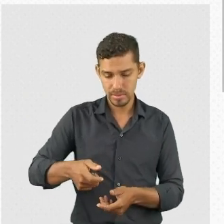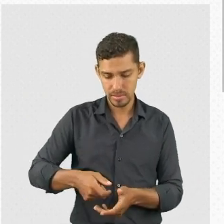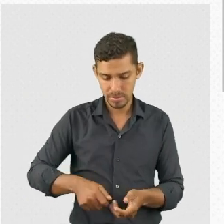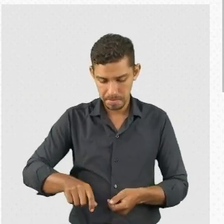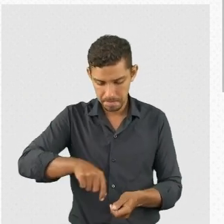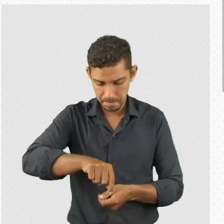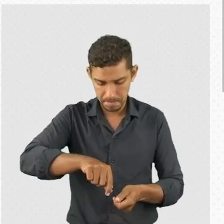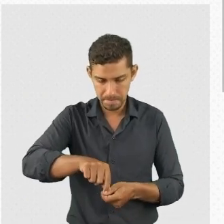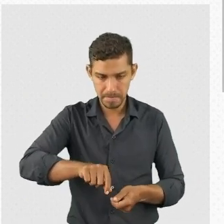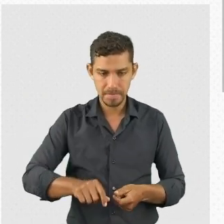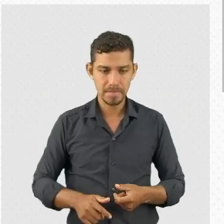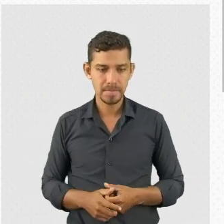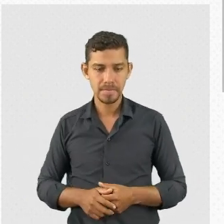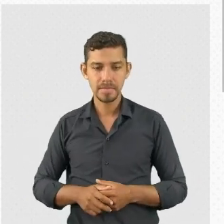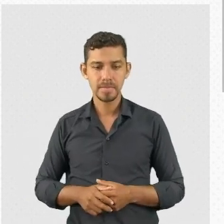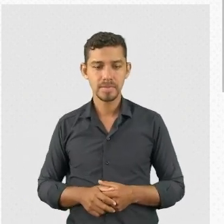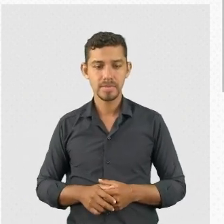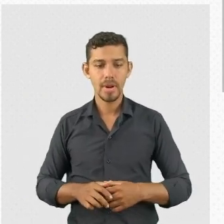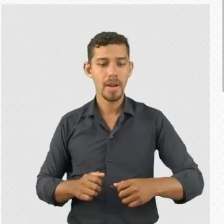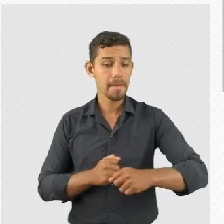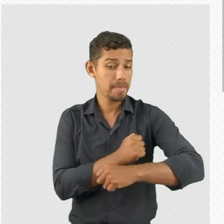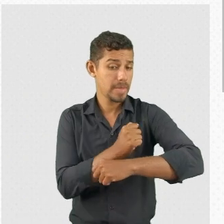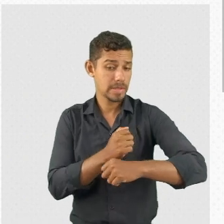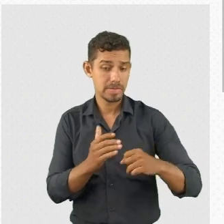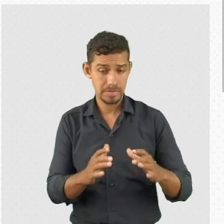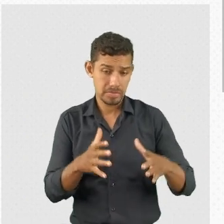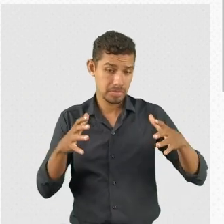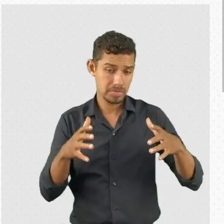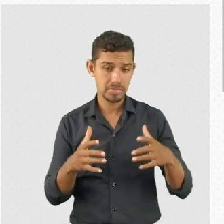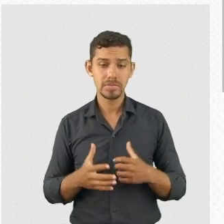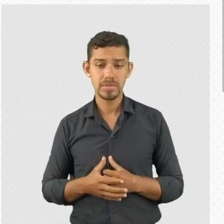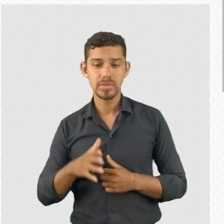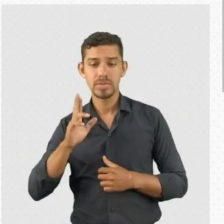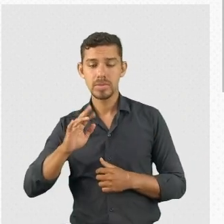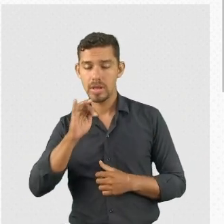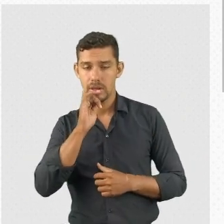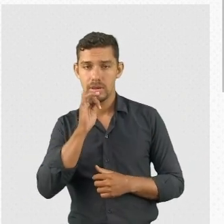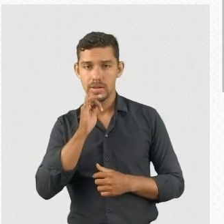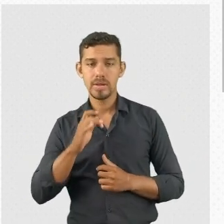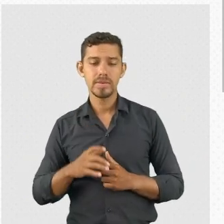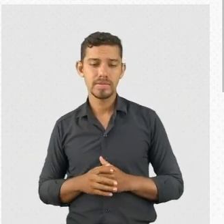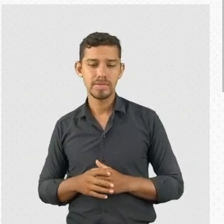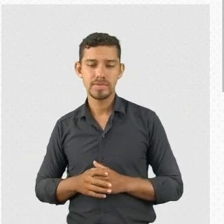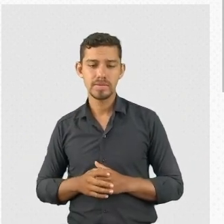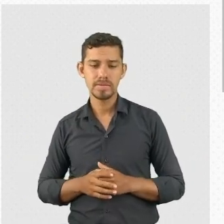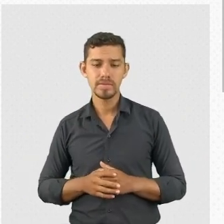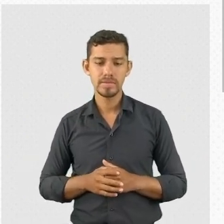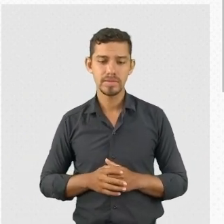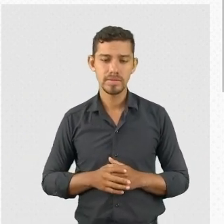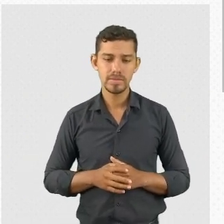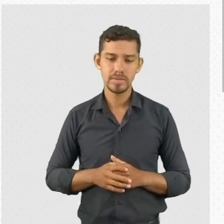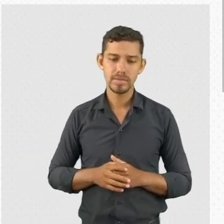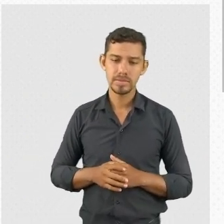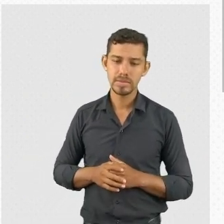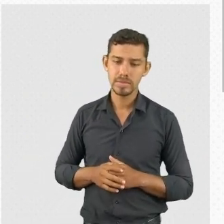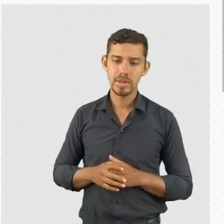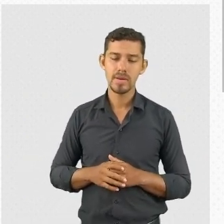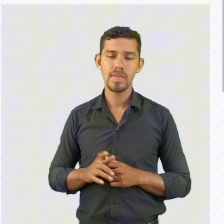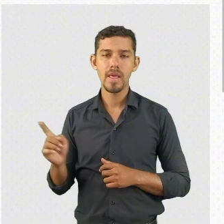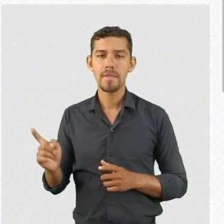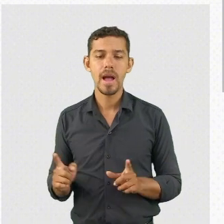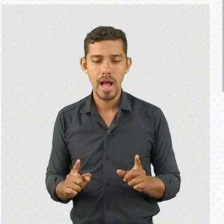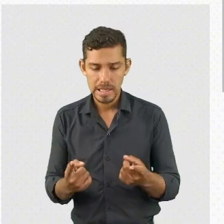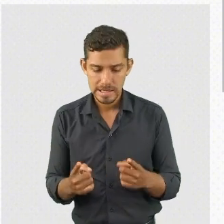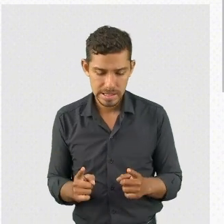frigideira. Saucepan já seria uma panela como a gente conceitua, né, em português. E baking tray